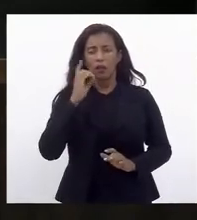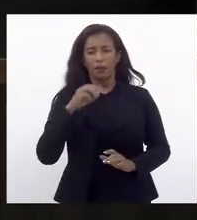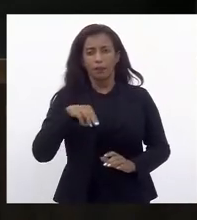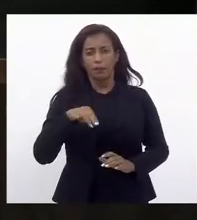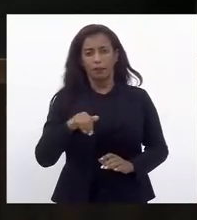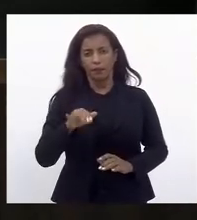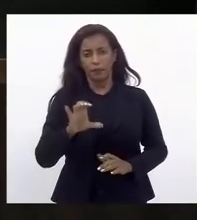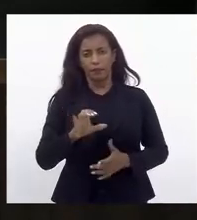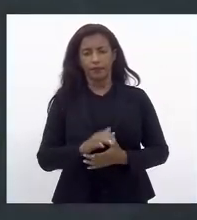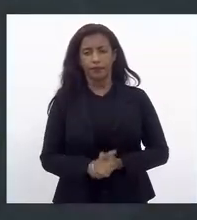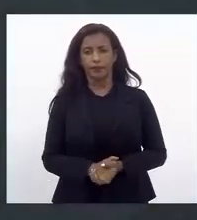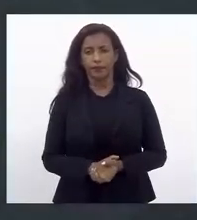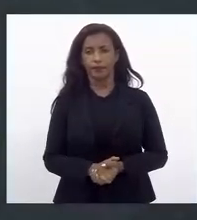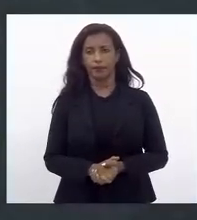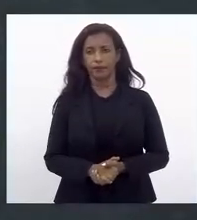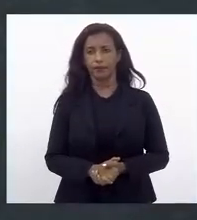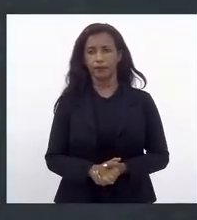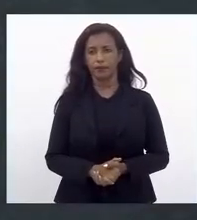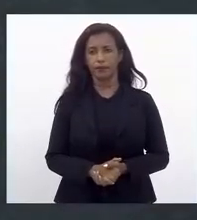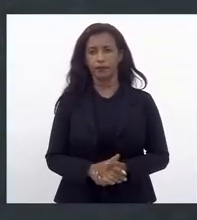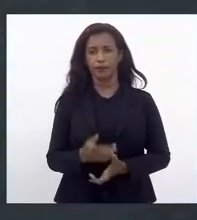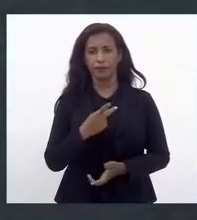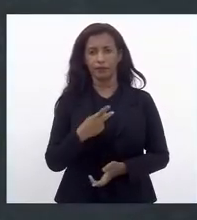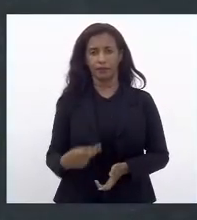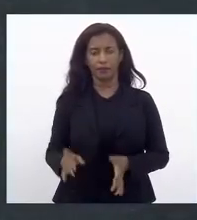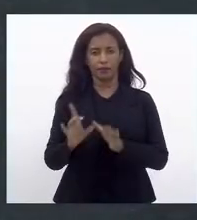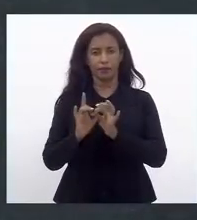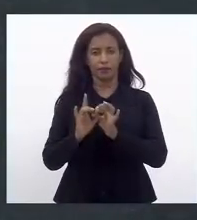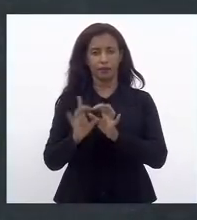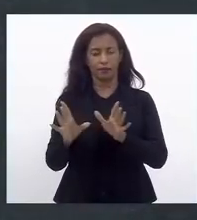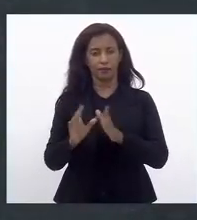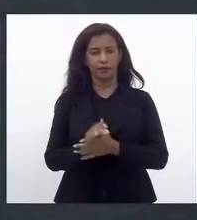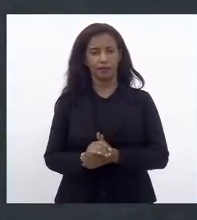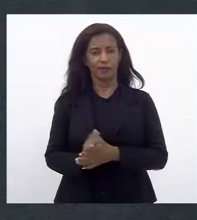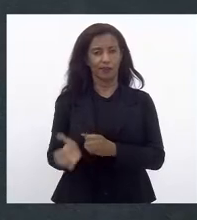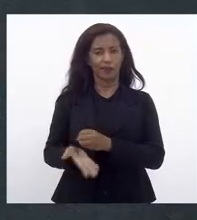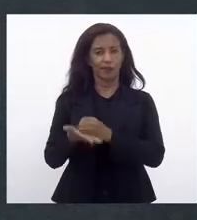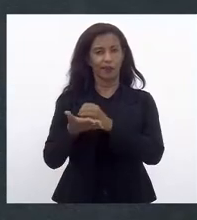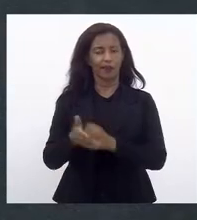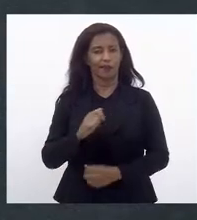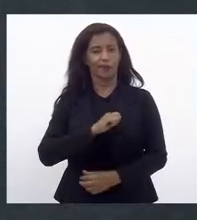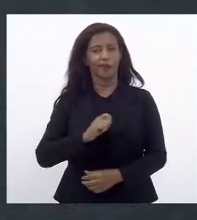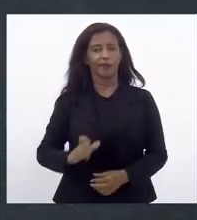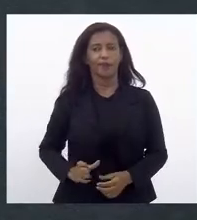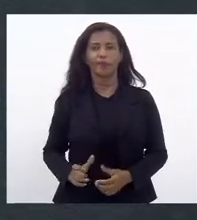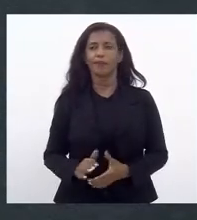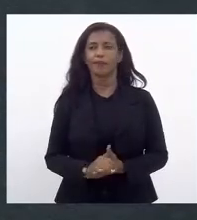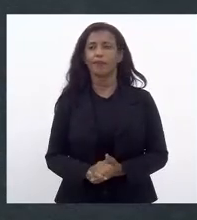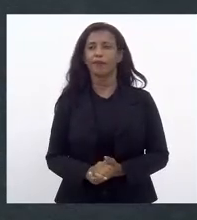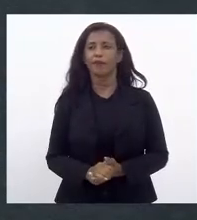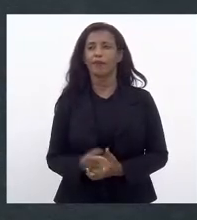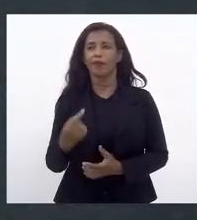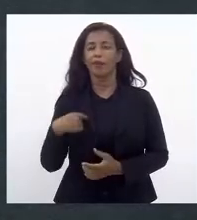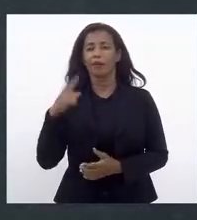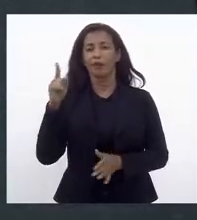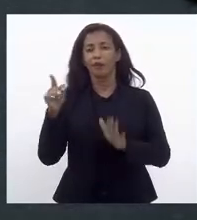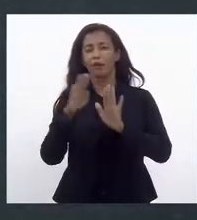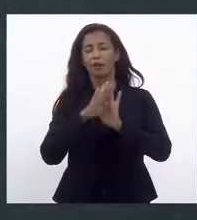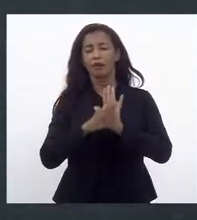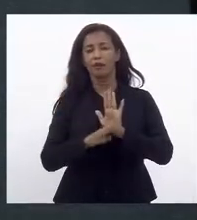Carlos Mink. Presidente democrático e sustentável, André Siciliano. Minha questão de ordem é a